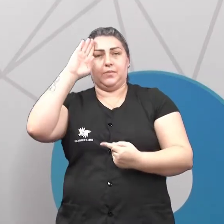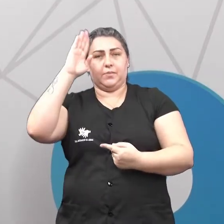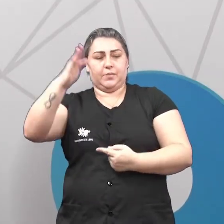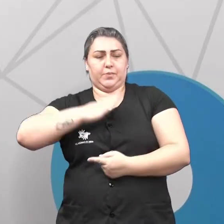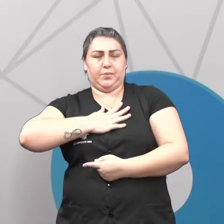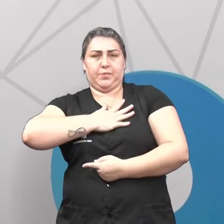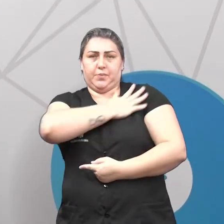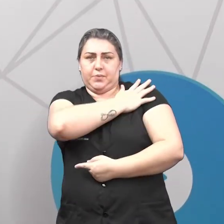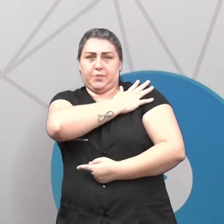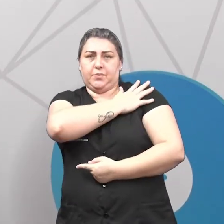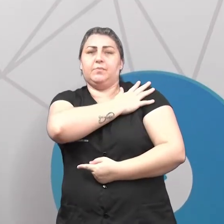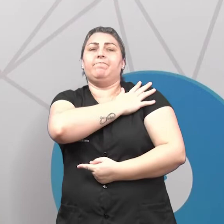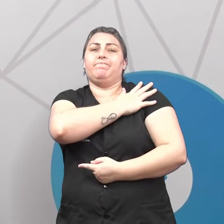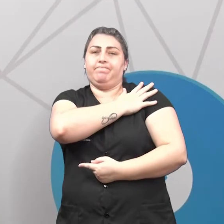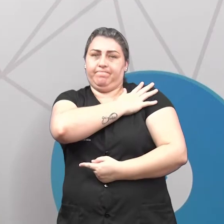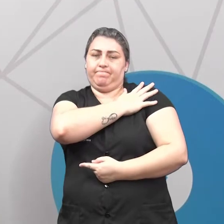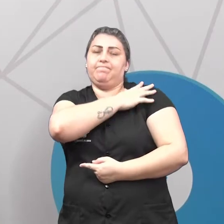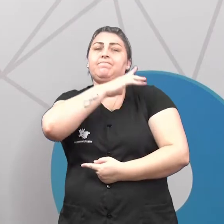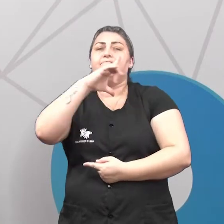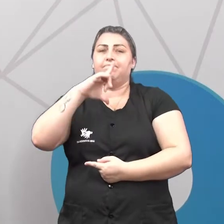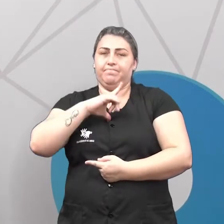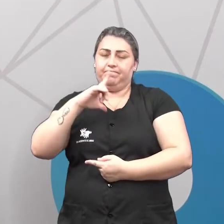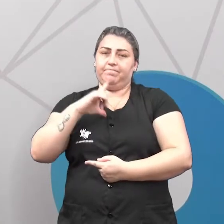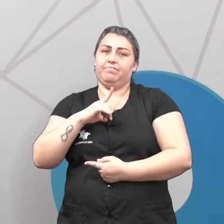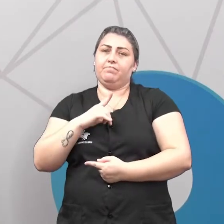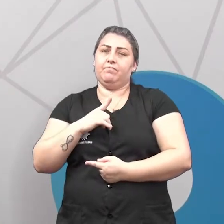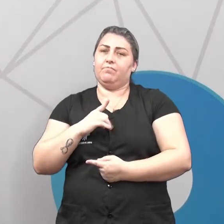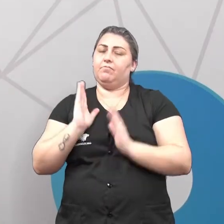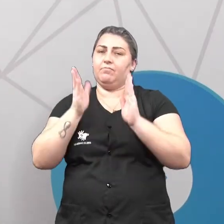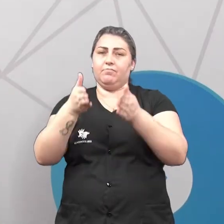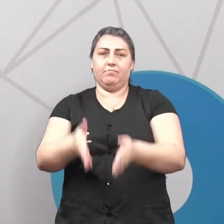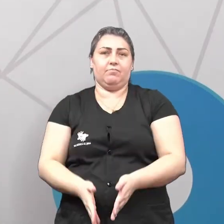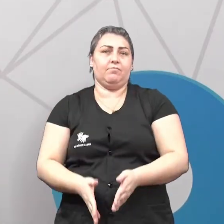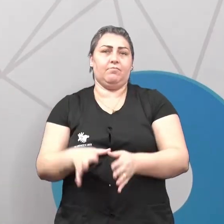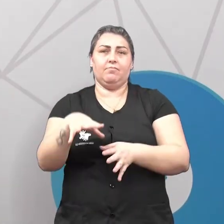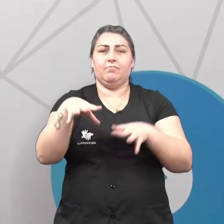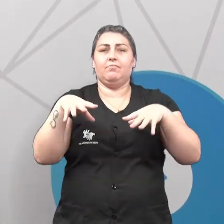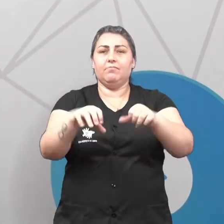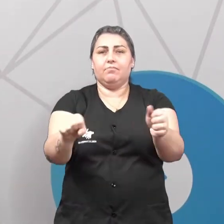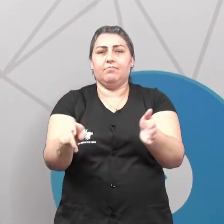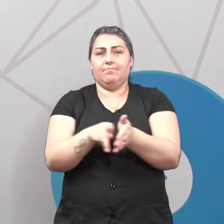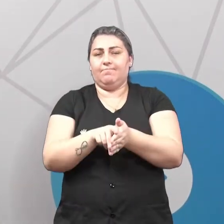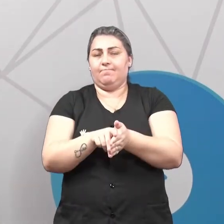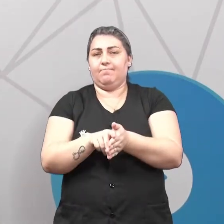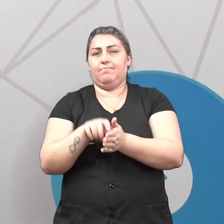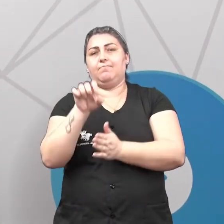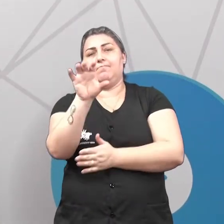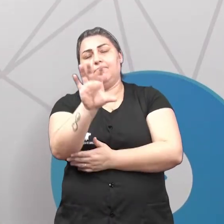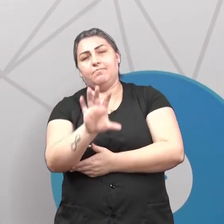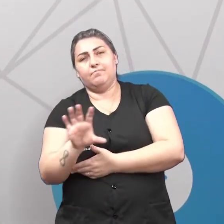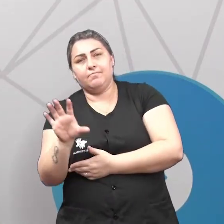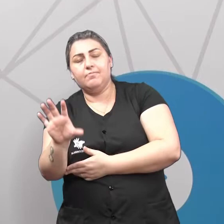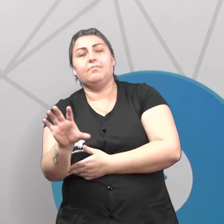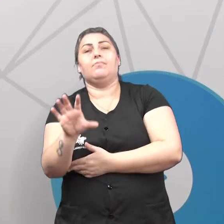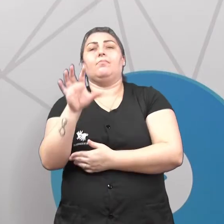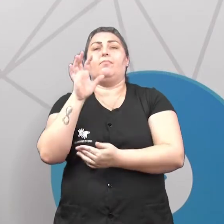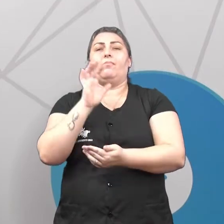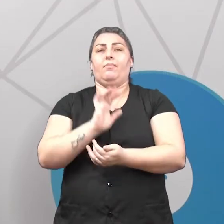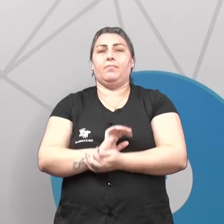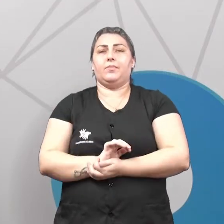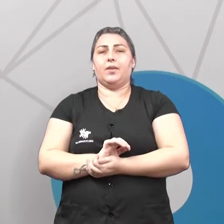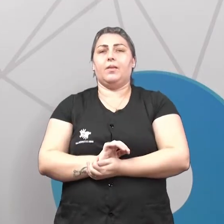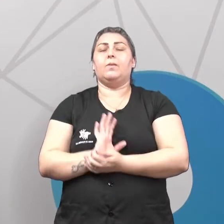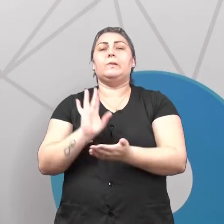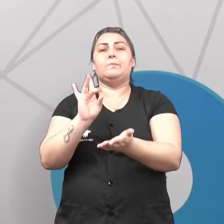donatários, recebiam essas capitanias hereditárias, eles não chegaram nem a tomar posse dessa região, nem chegaram a,